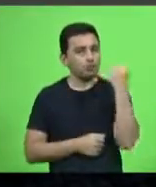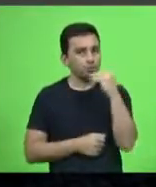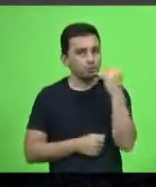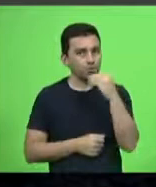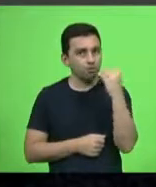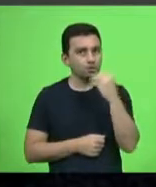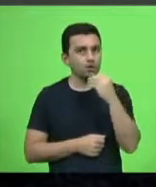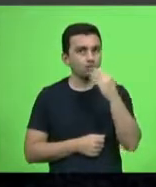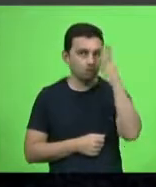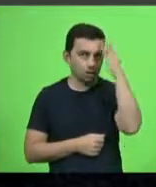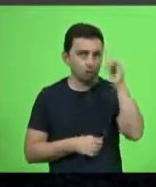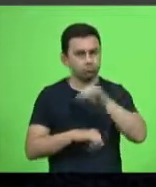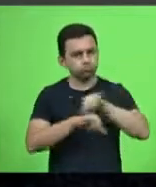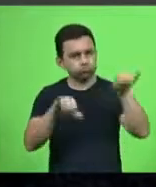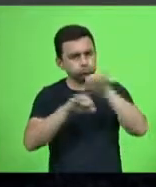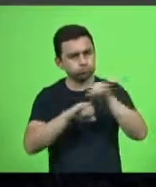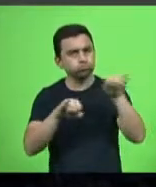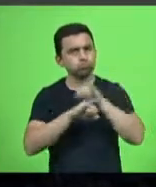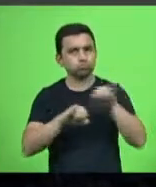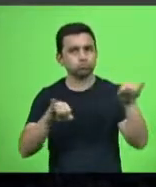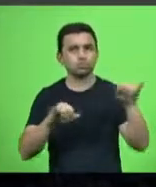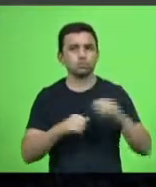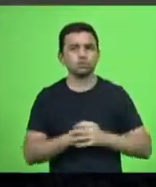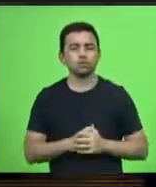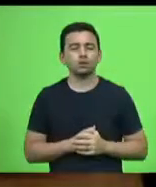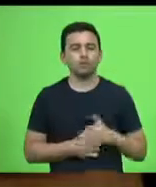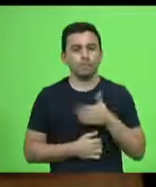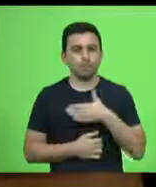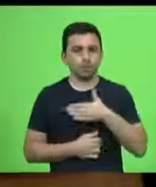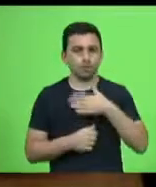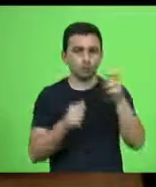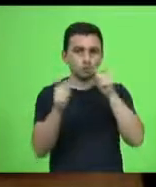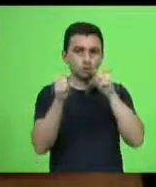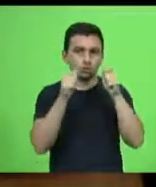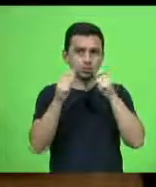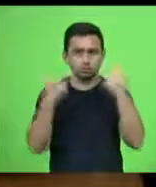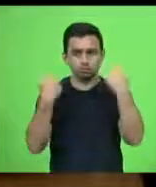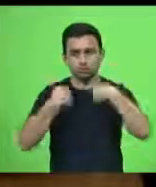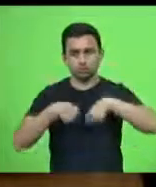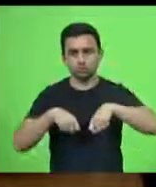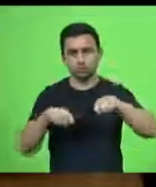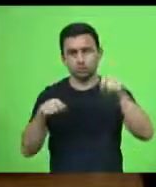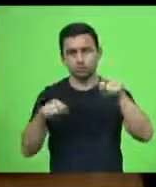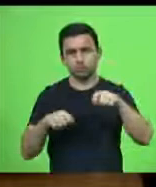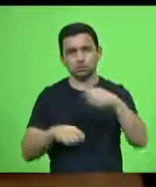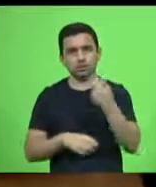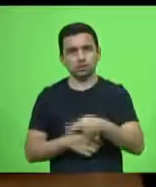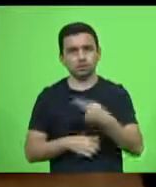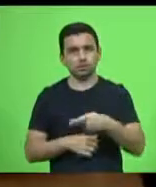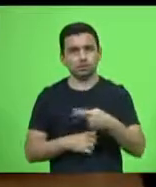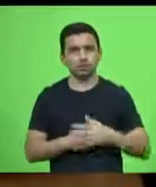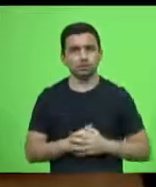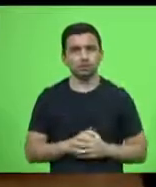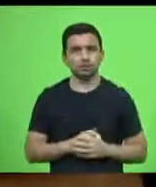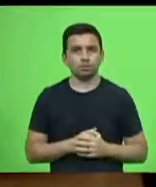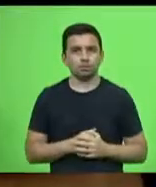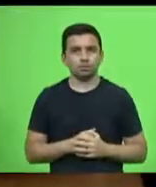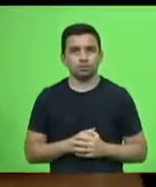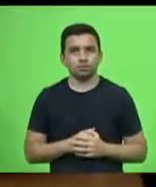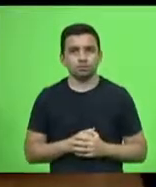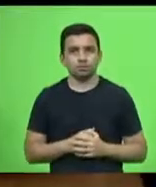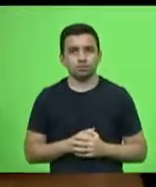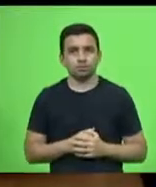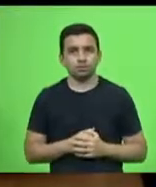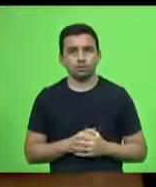dia saiu em todos os jornais. Se eu puder fazer com a minha assessoria, então não preciso do pessoal aqui de trás. Perfeito, por isso que o senhor tem assessoria, deputado. Aí eu vou fechar